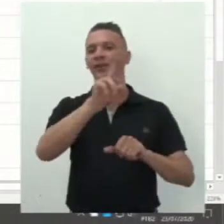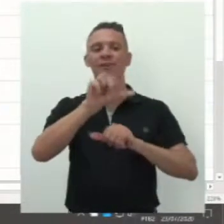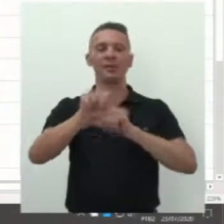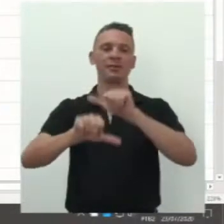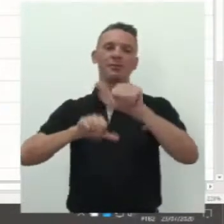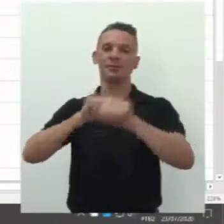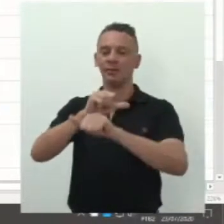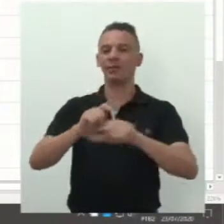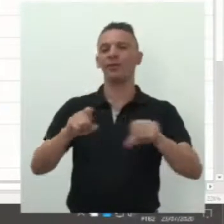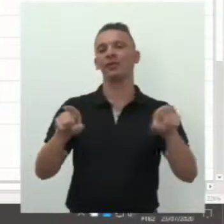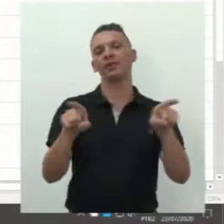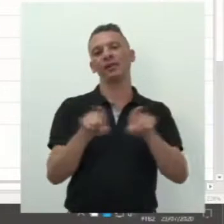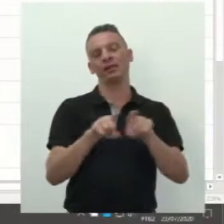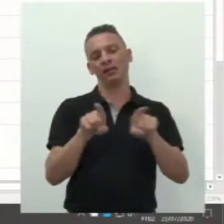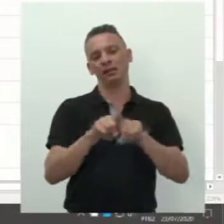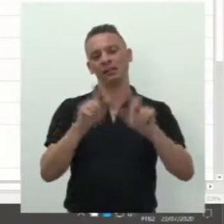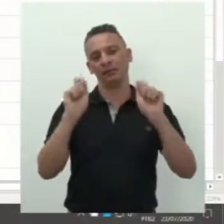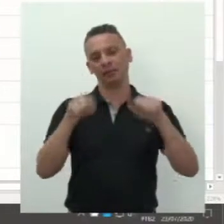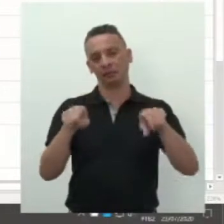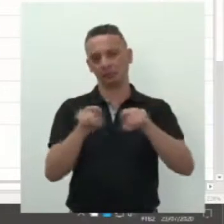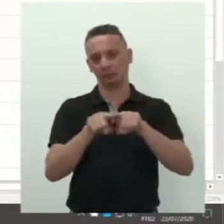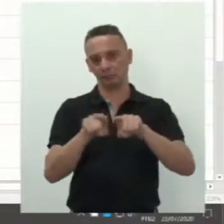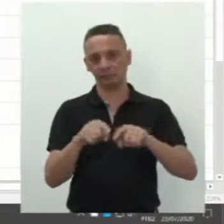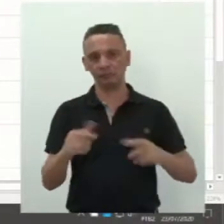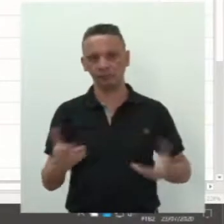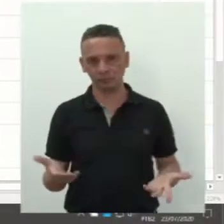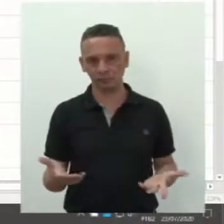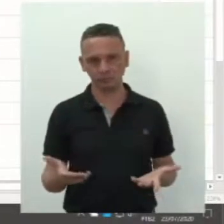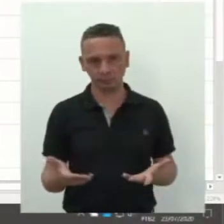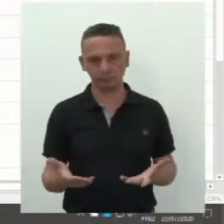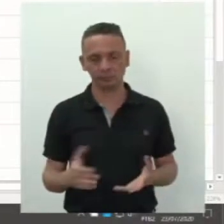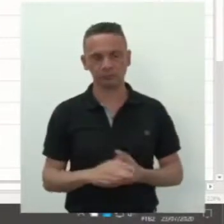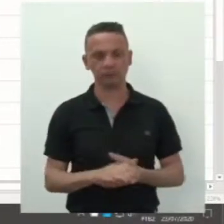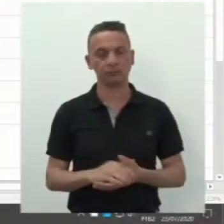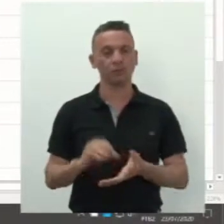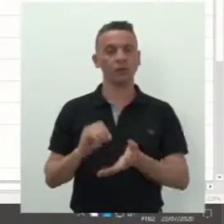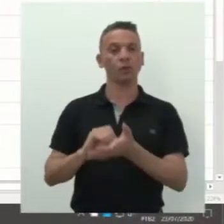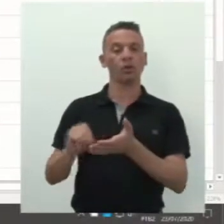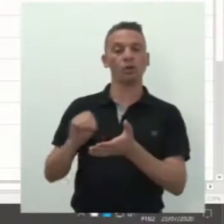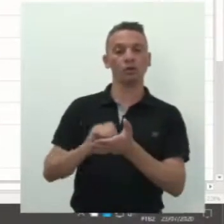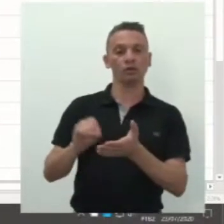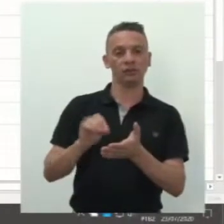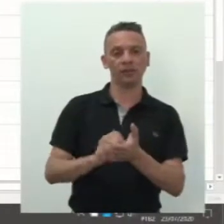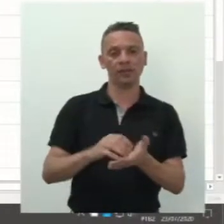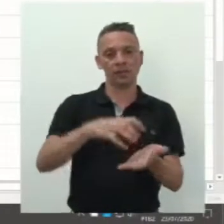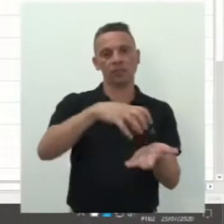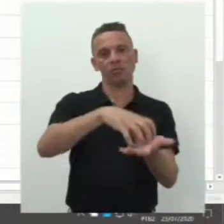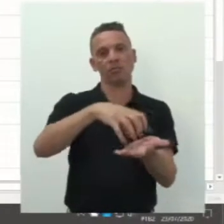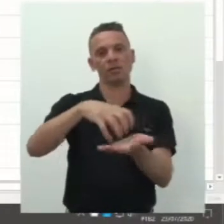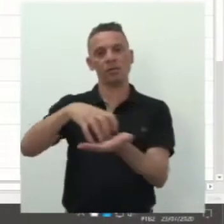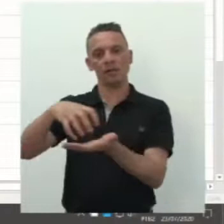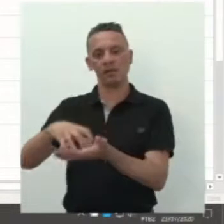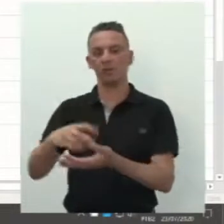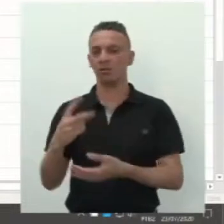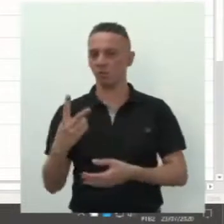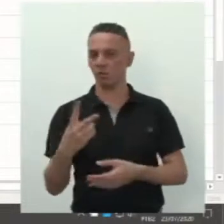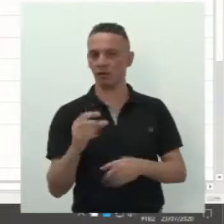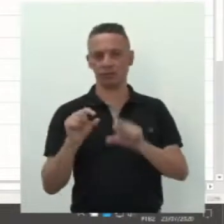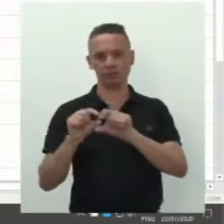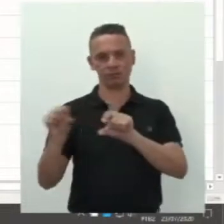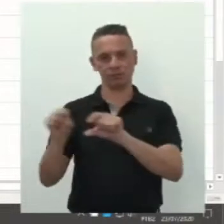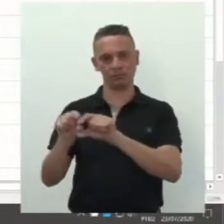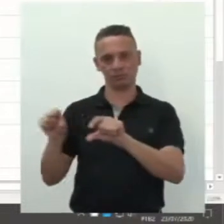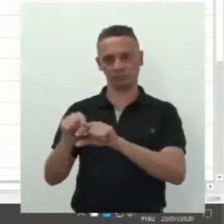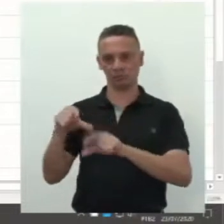tenho orçamento, eu vou renomear aqui. Aqui é orçamento departamento 2, por exemplo, diretoria de